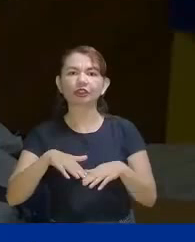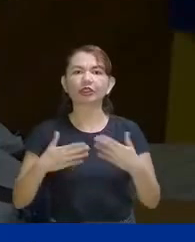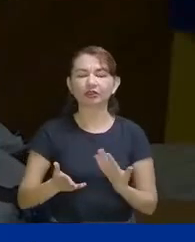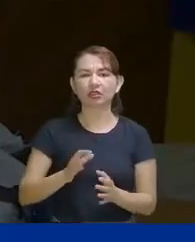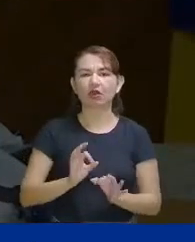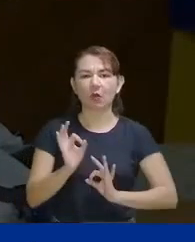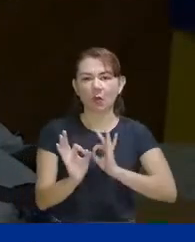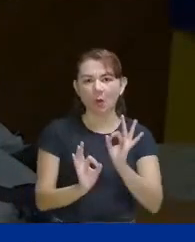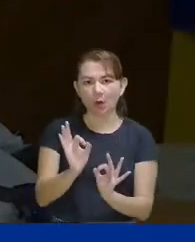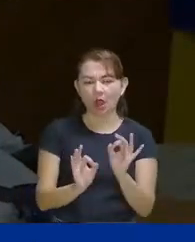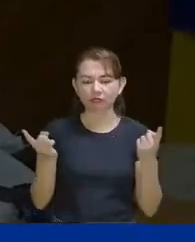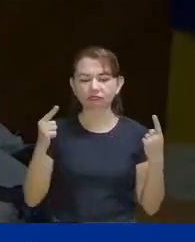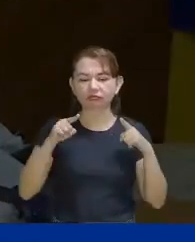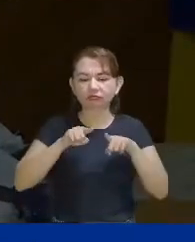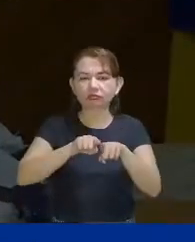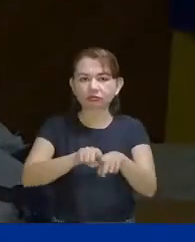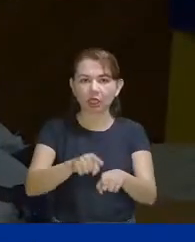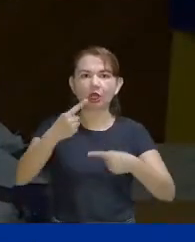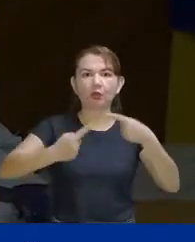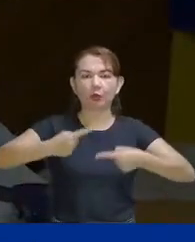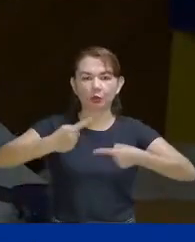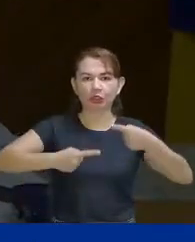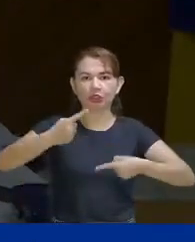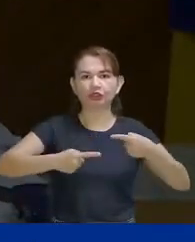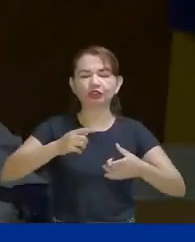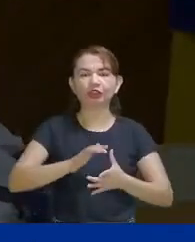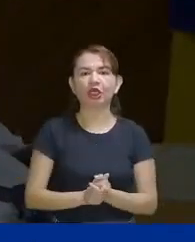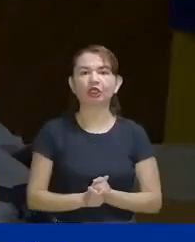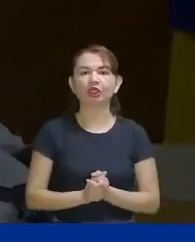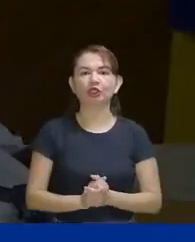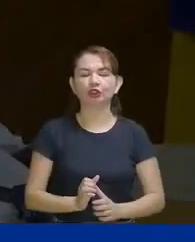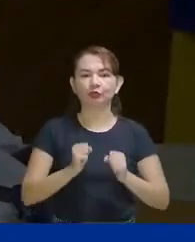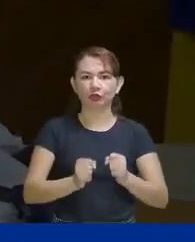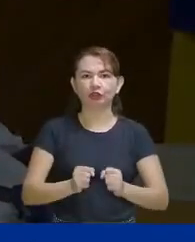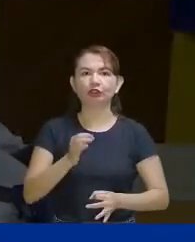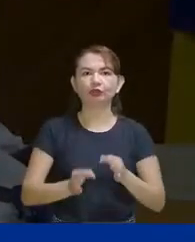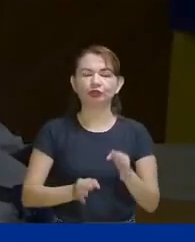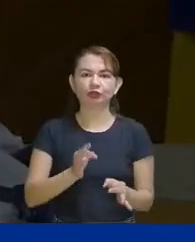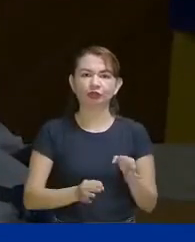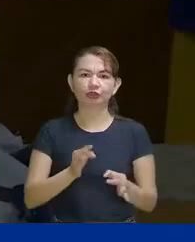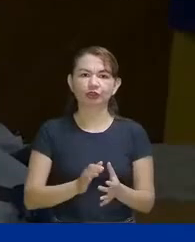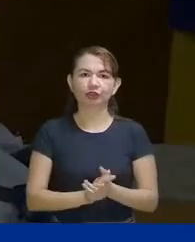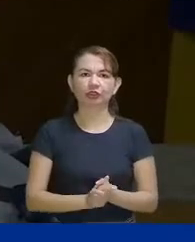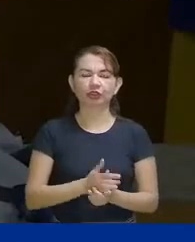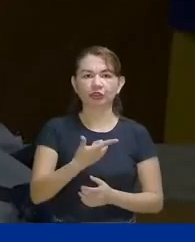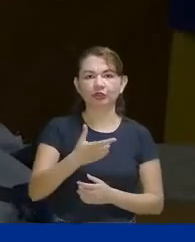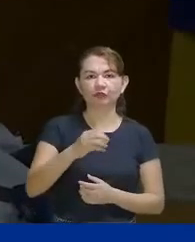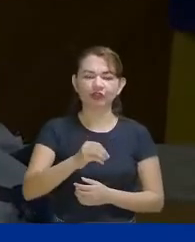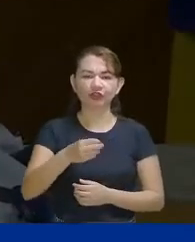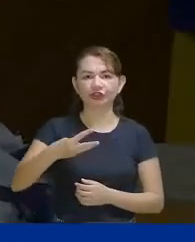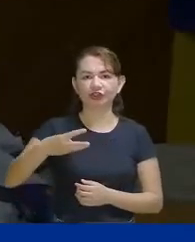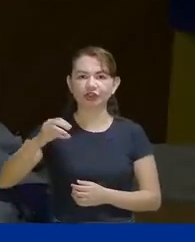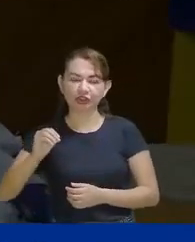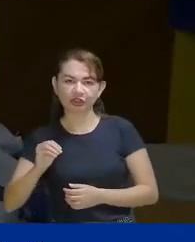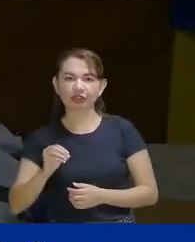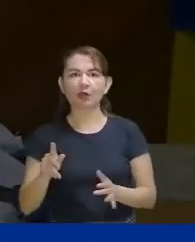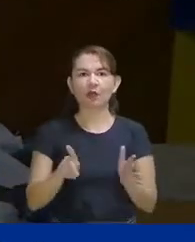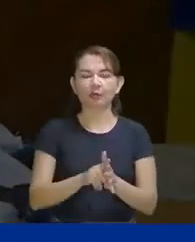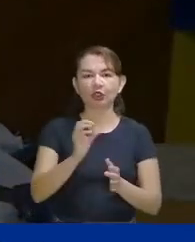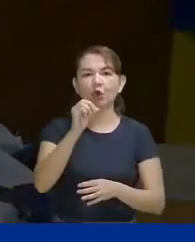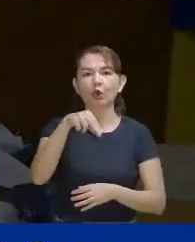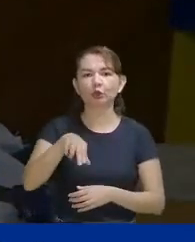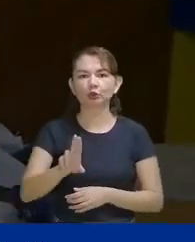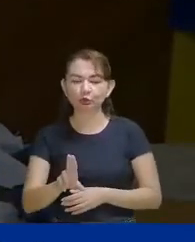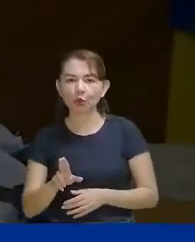à política de sustentabilidade do Poder Judiciário e às diretrizes da Agenda 2030 da ONU, e ainda ao Plano de